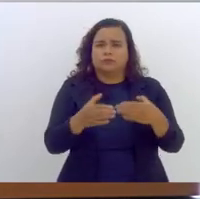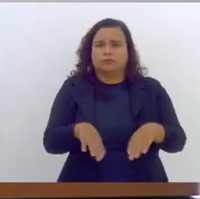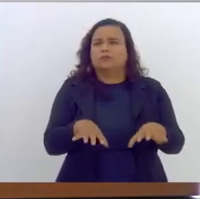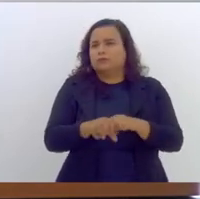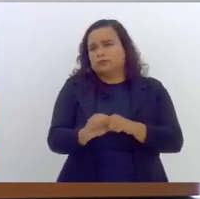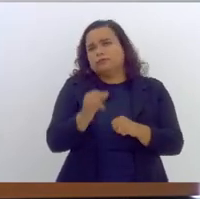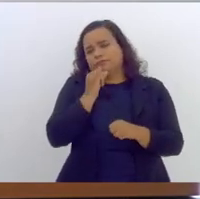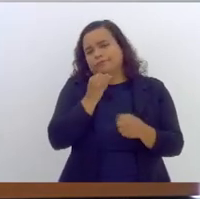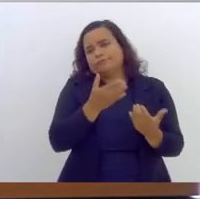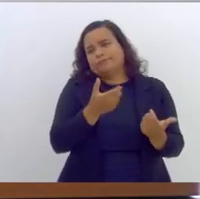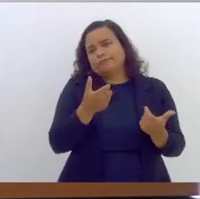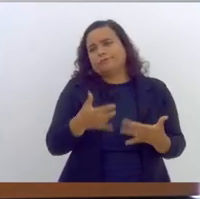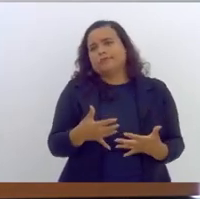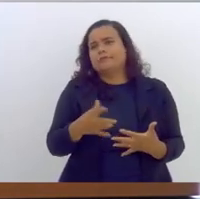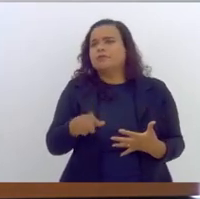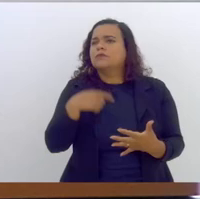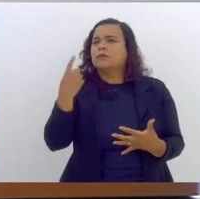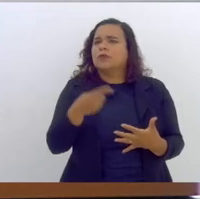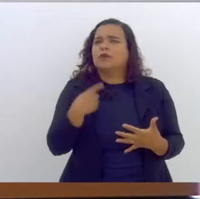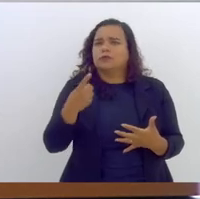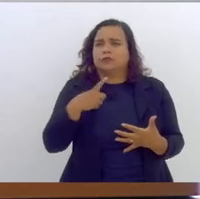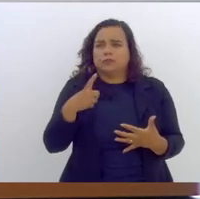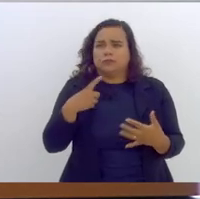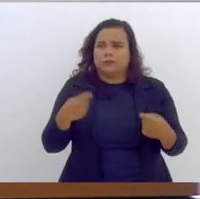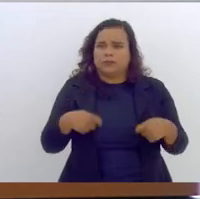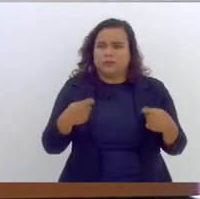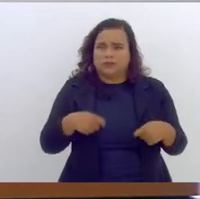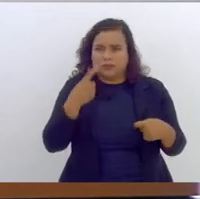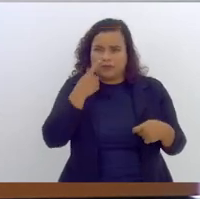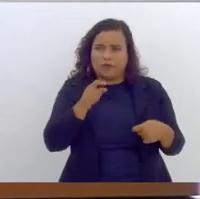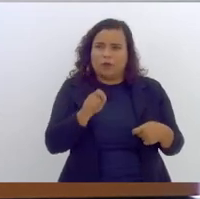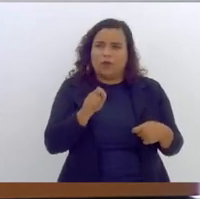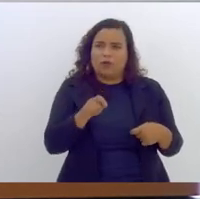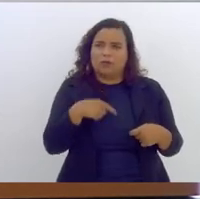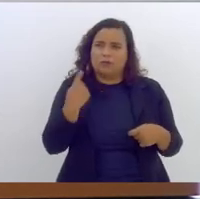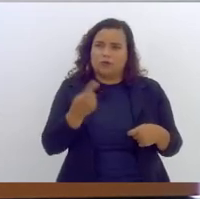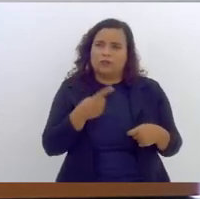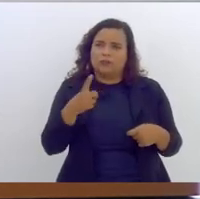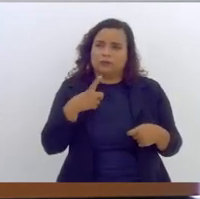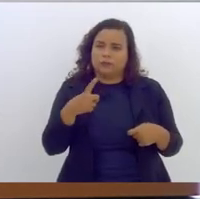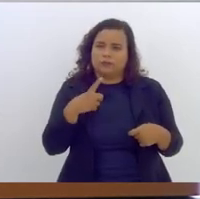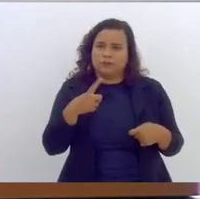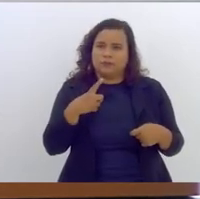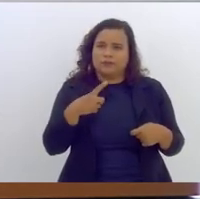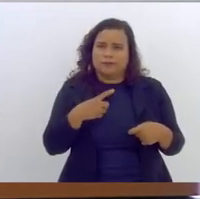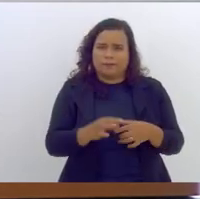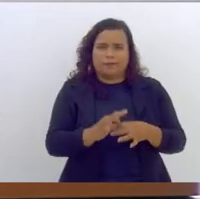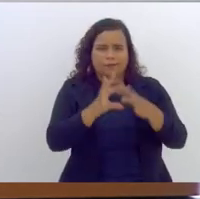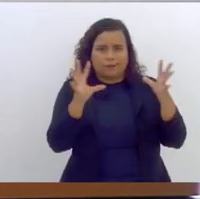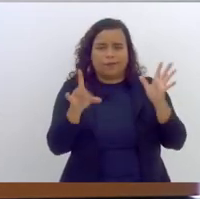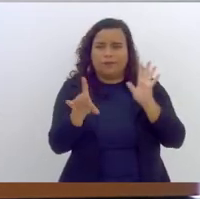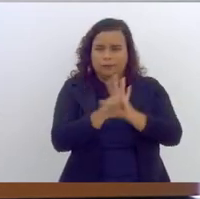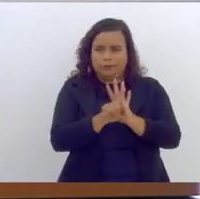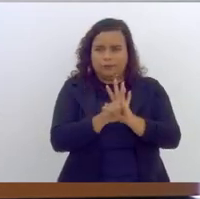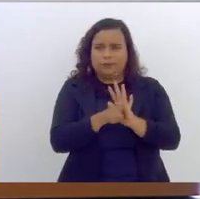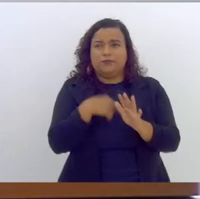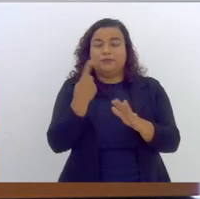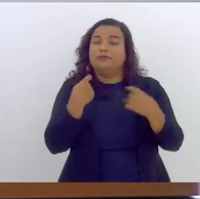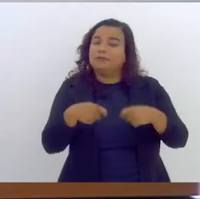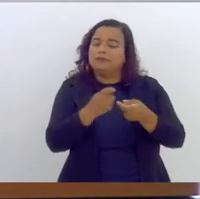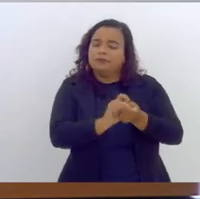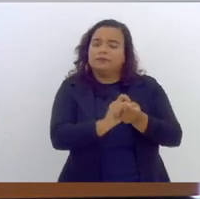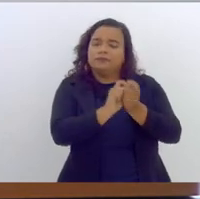por exemplo a gente tem por mais que a gente tenha uma autorização Legislativa a gente precisa